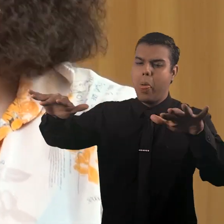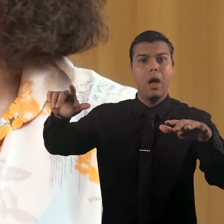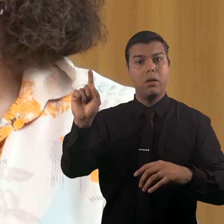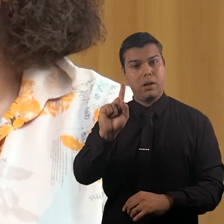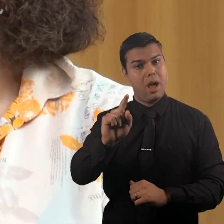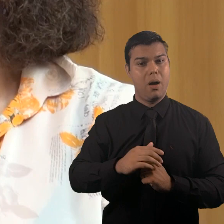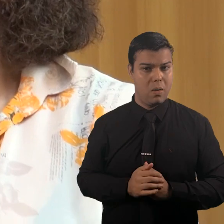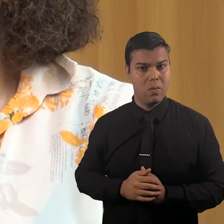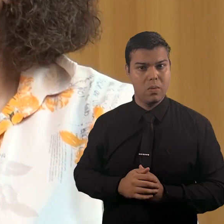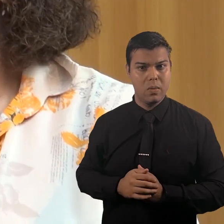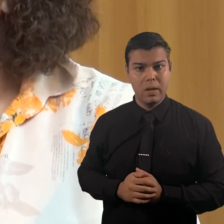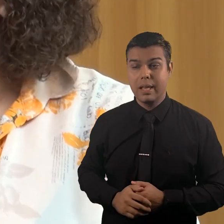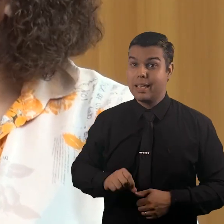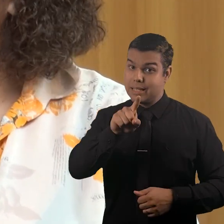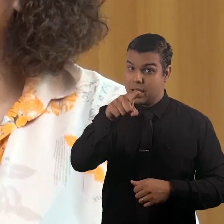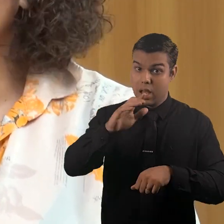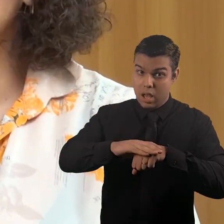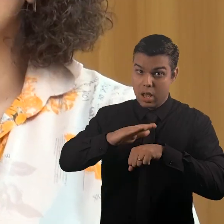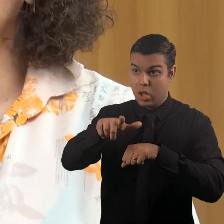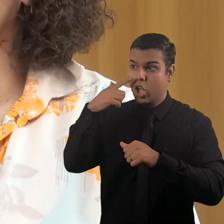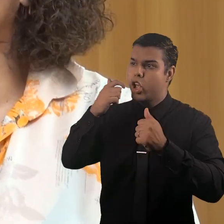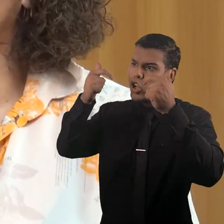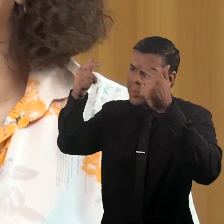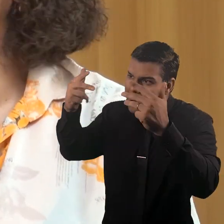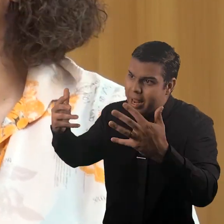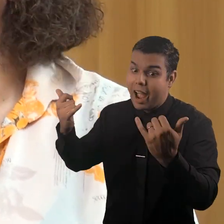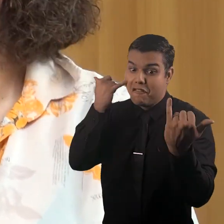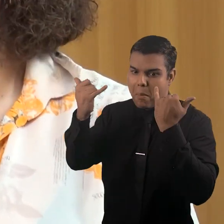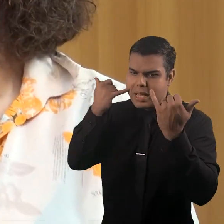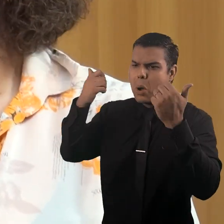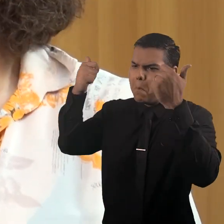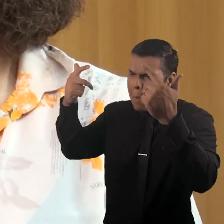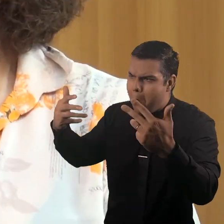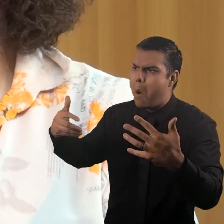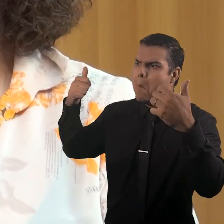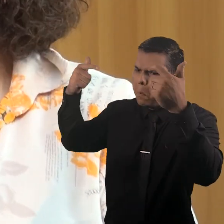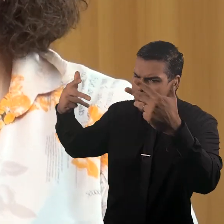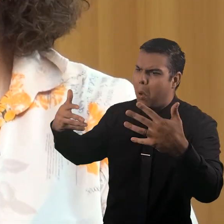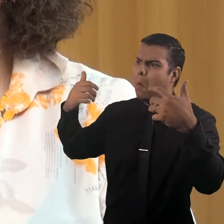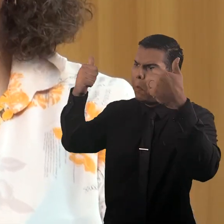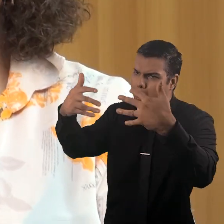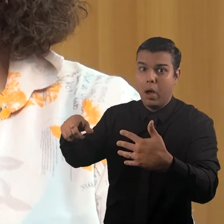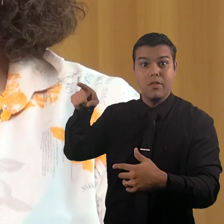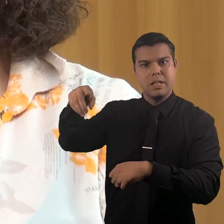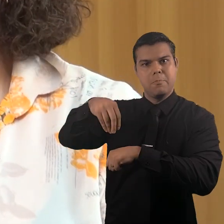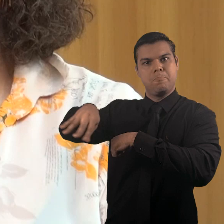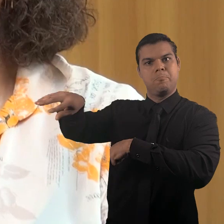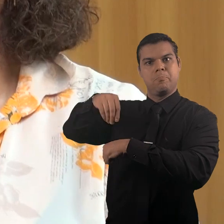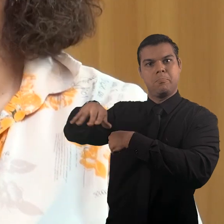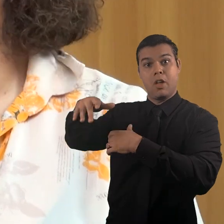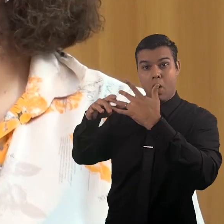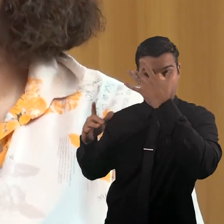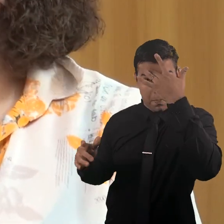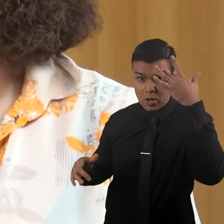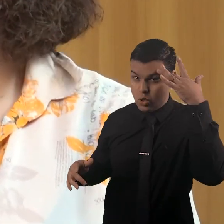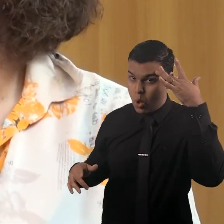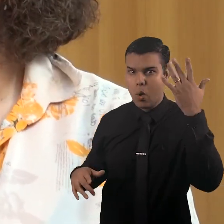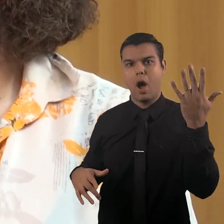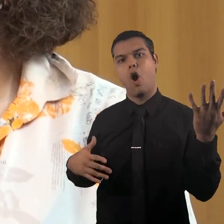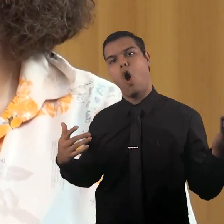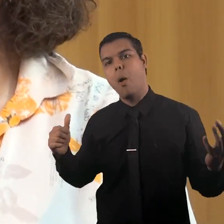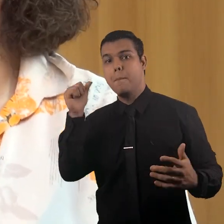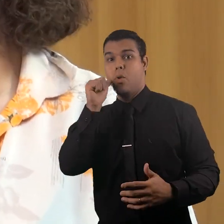fake news, por exemplo. Né? Então, quando você repassa esse tipo de informação, quando você, como mulher, incentiva outra mulher a buscar o